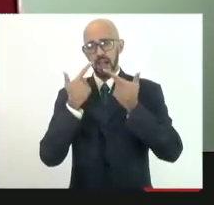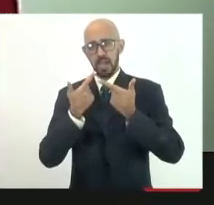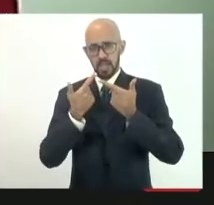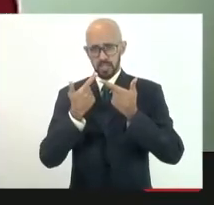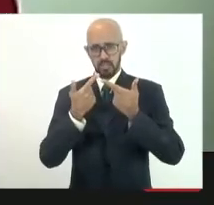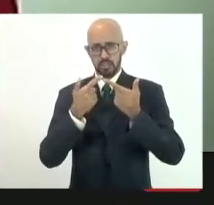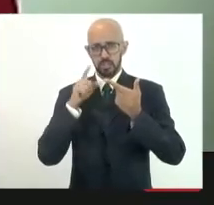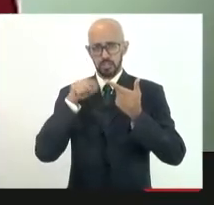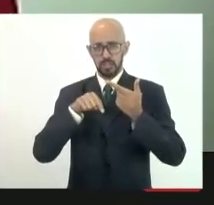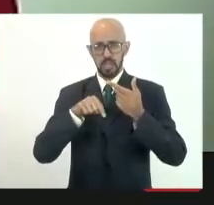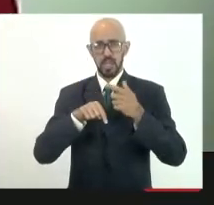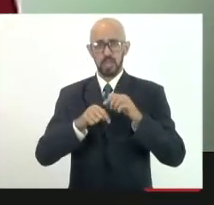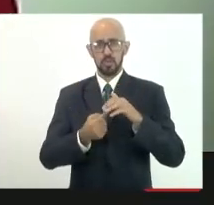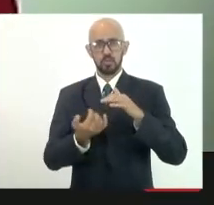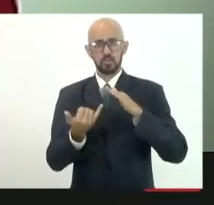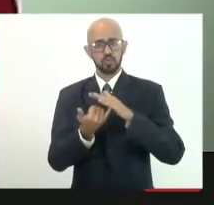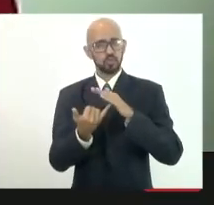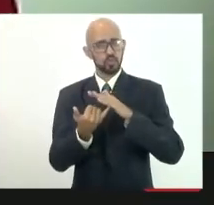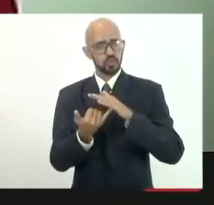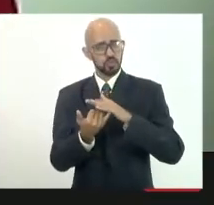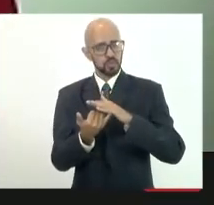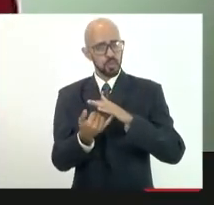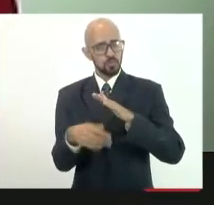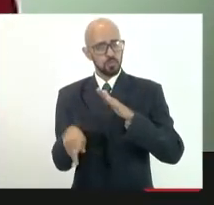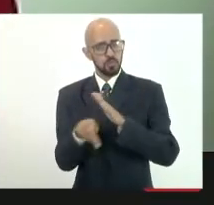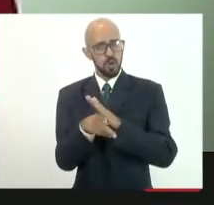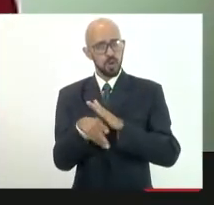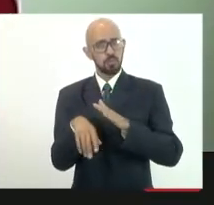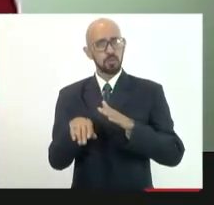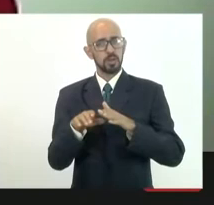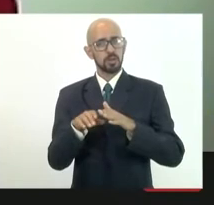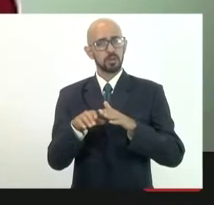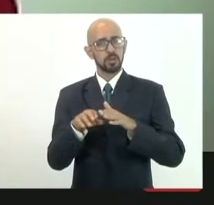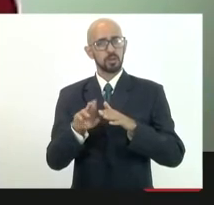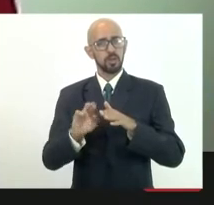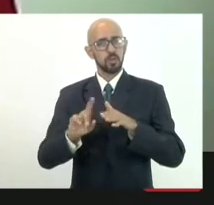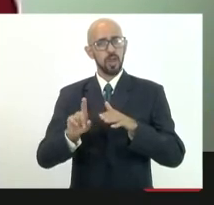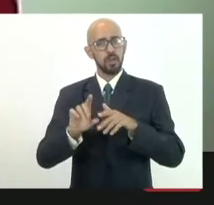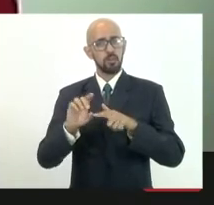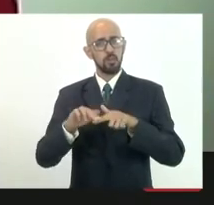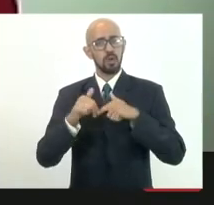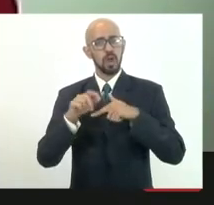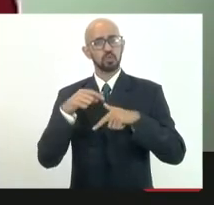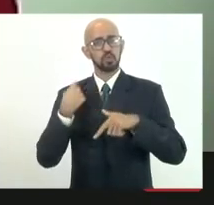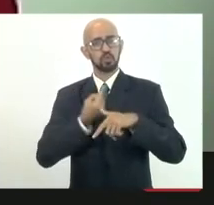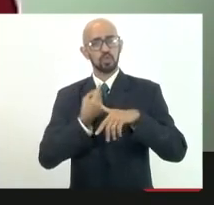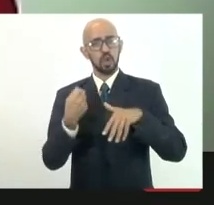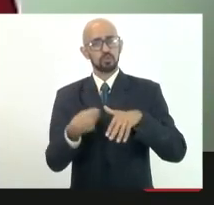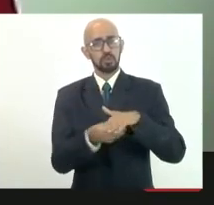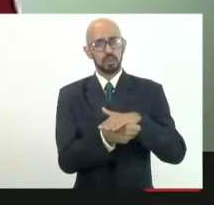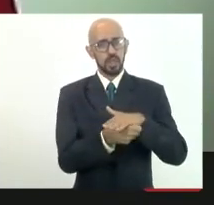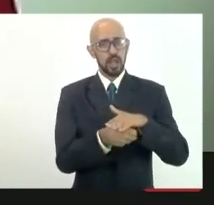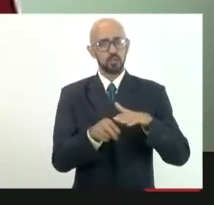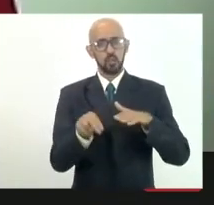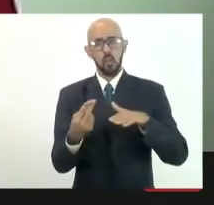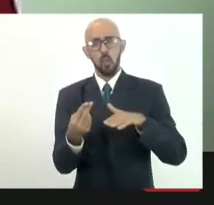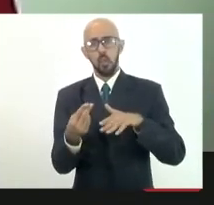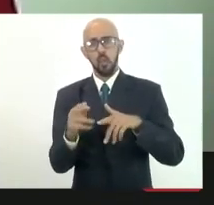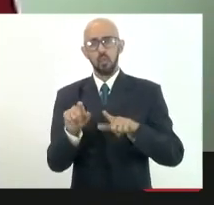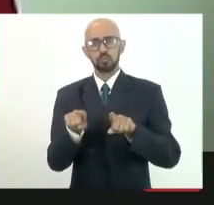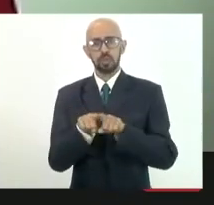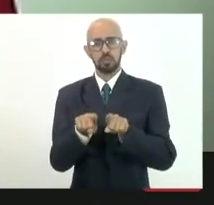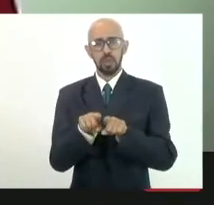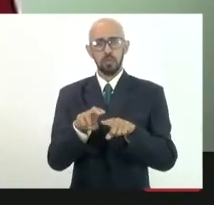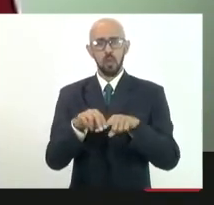enquanto organismo, e não apenas por conta dos nossos mandatos ou por conta desta